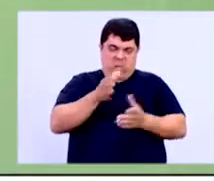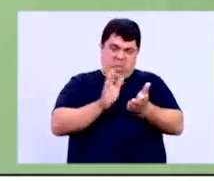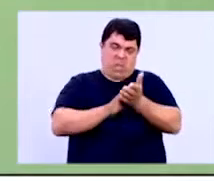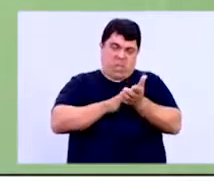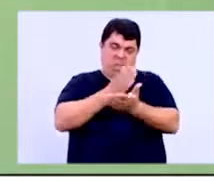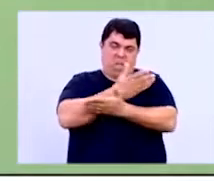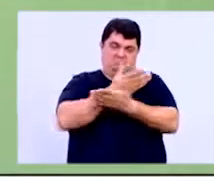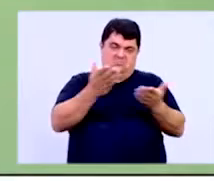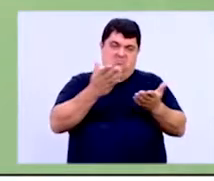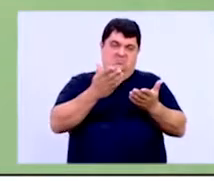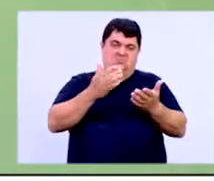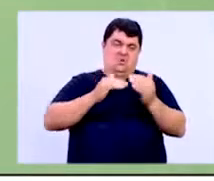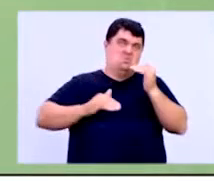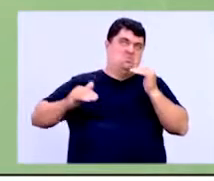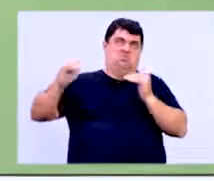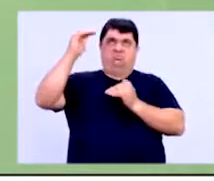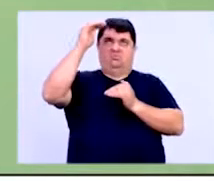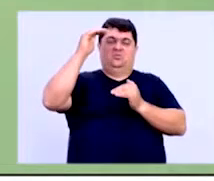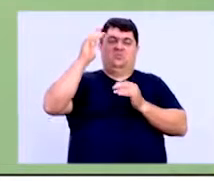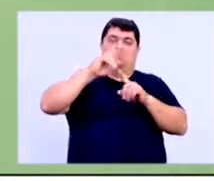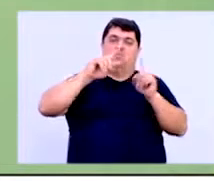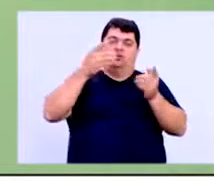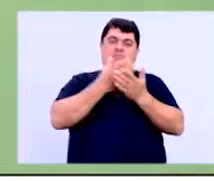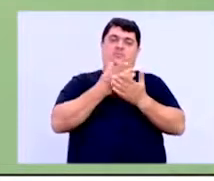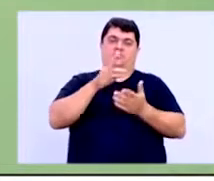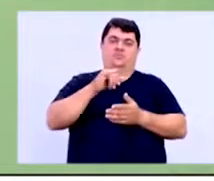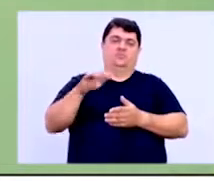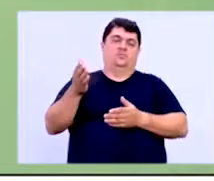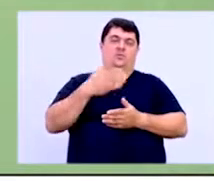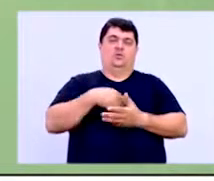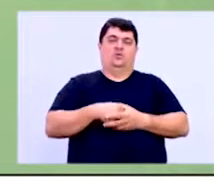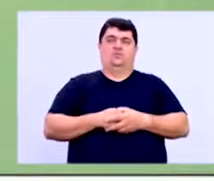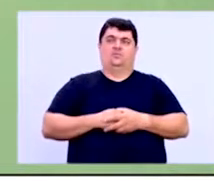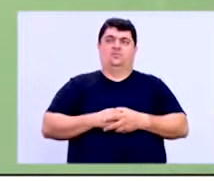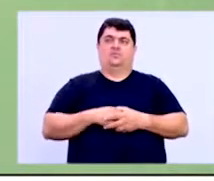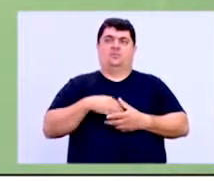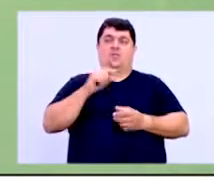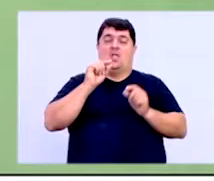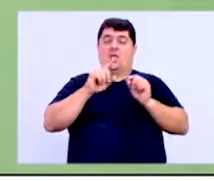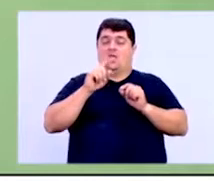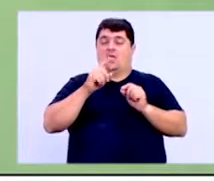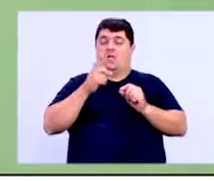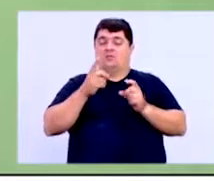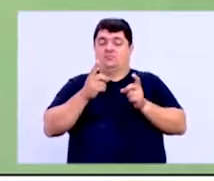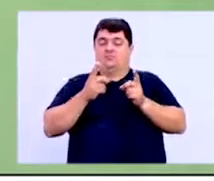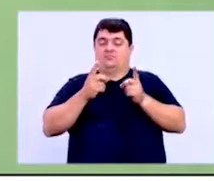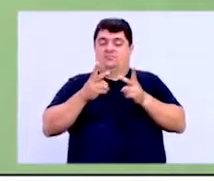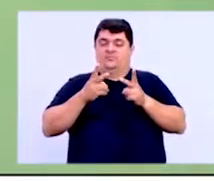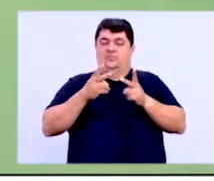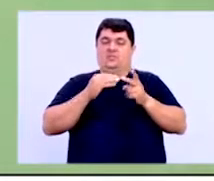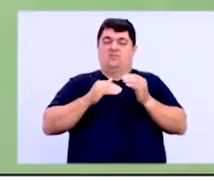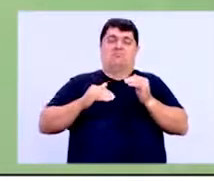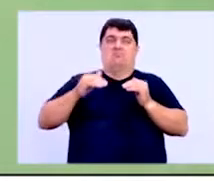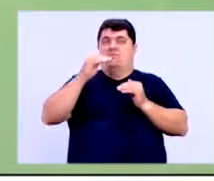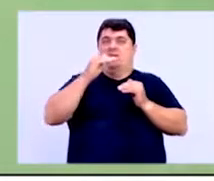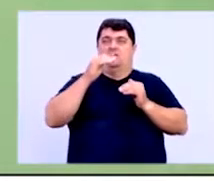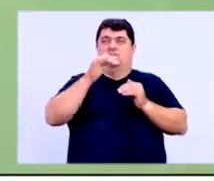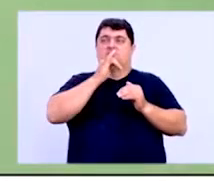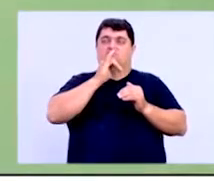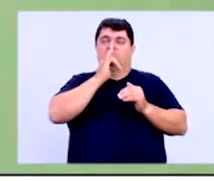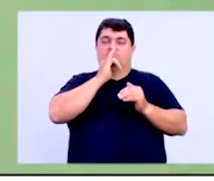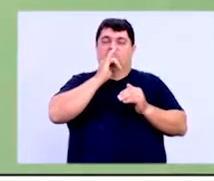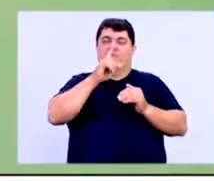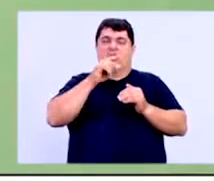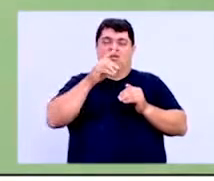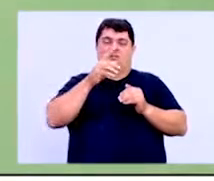no nível excepcional. Mas vamos estudar. É o excedente das vendas. Margem de segurança é o que